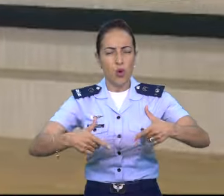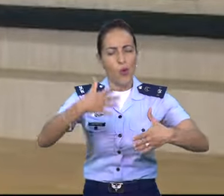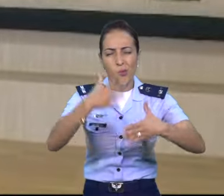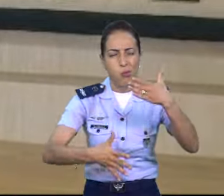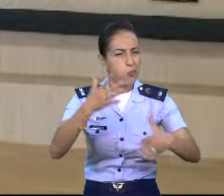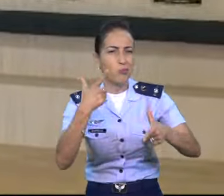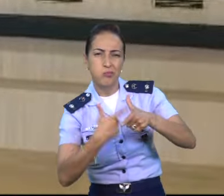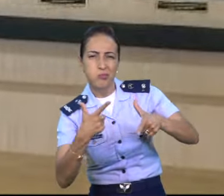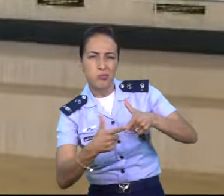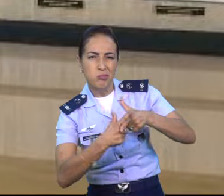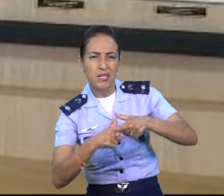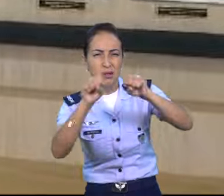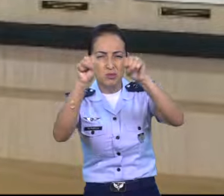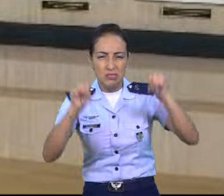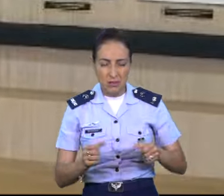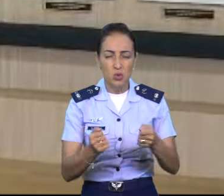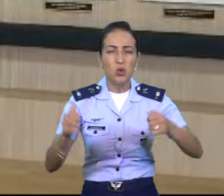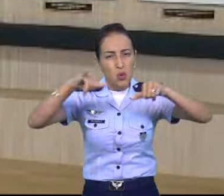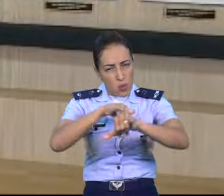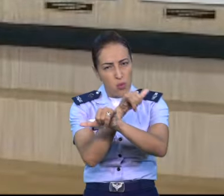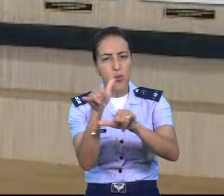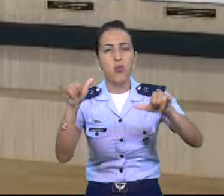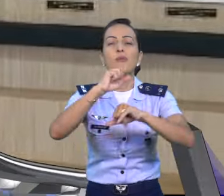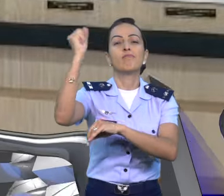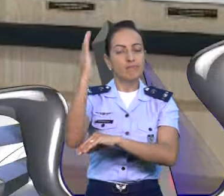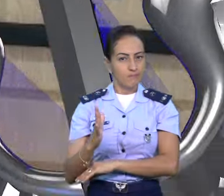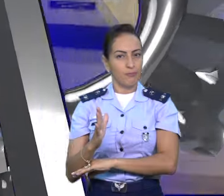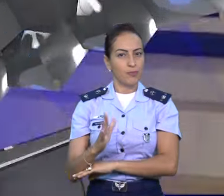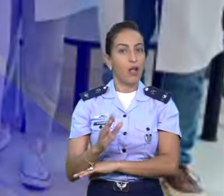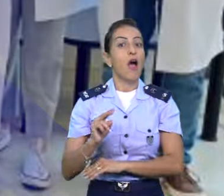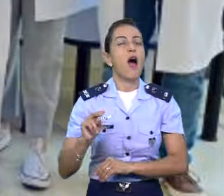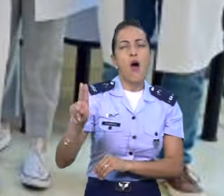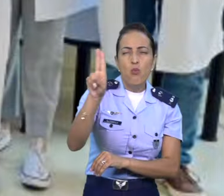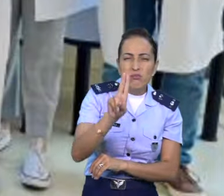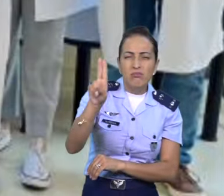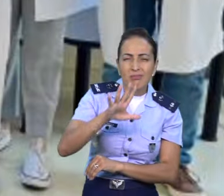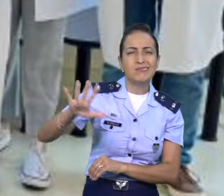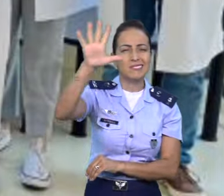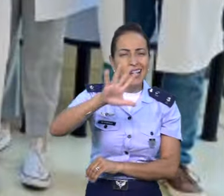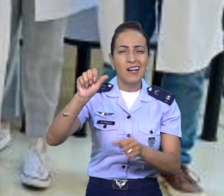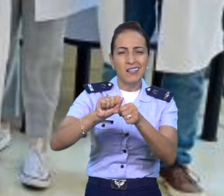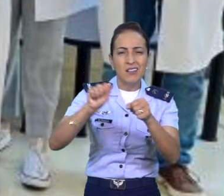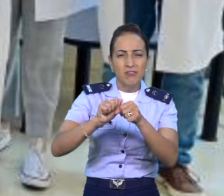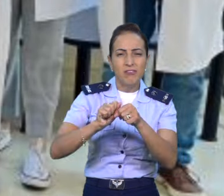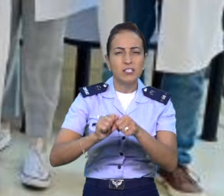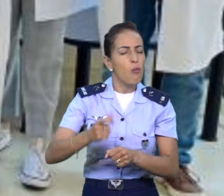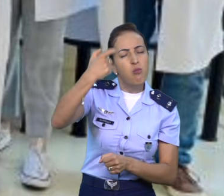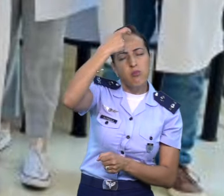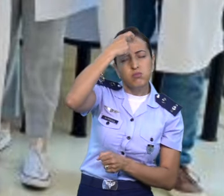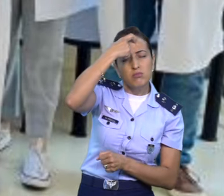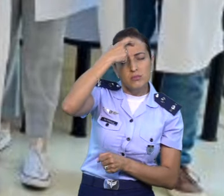atos de interferência ilícita no sistema de controle do espaço aéreo brasileiro. Unidades da FAB realizaram ações